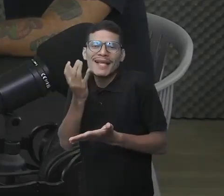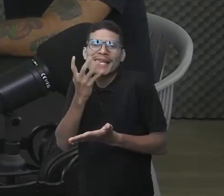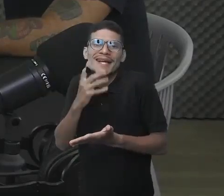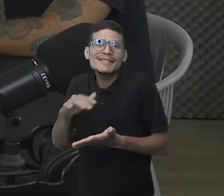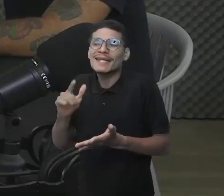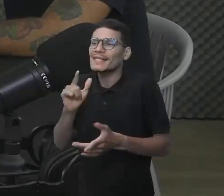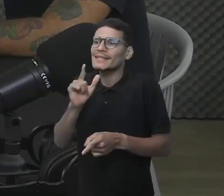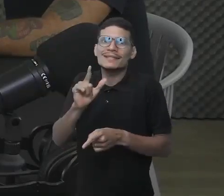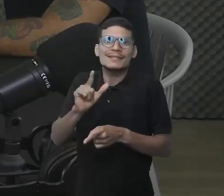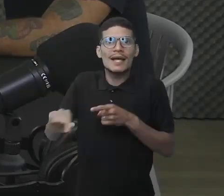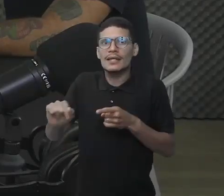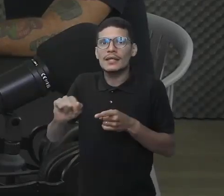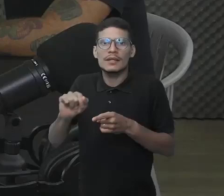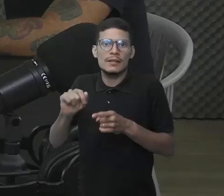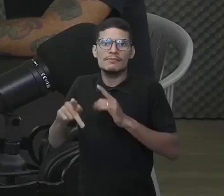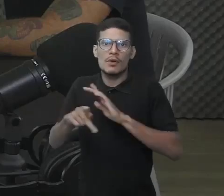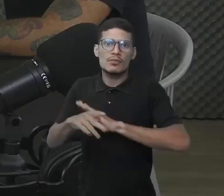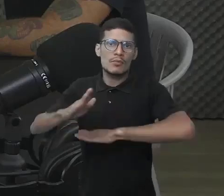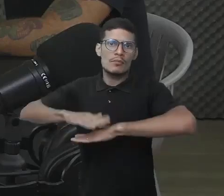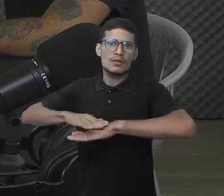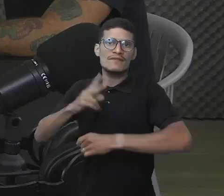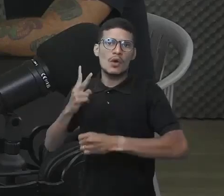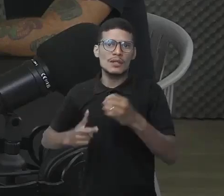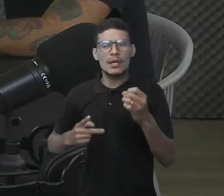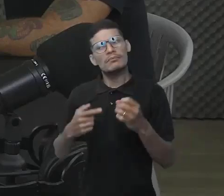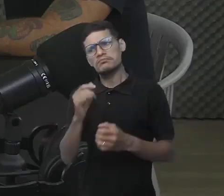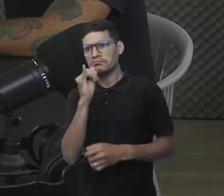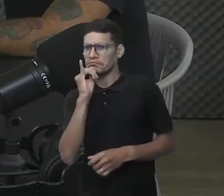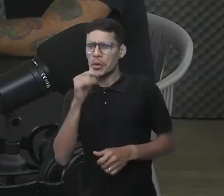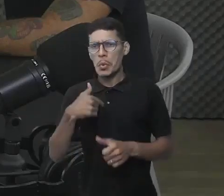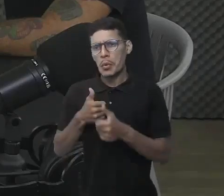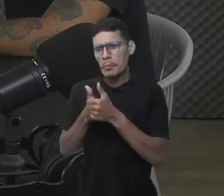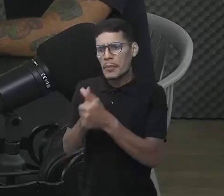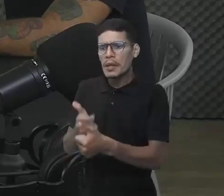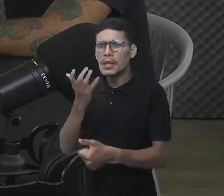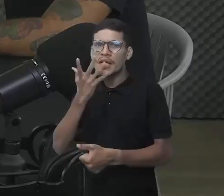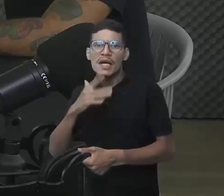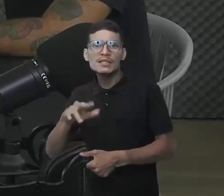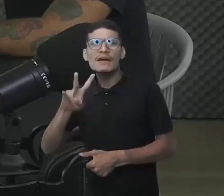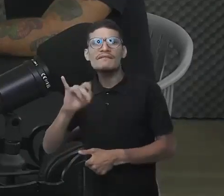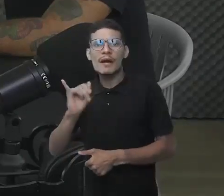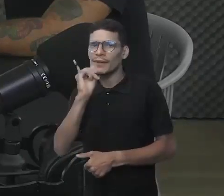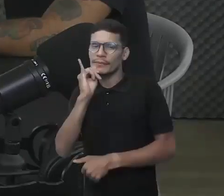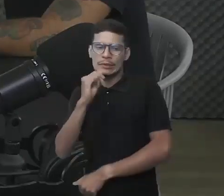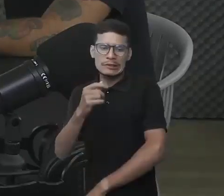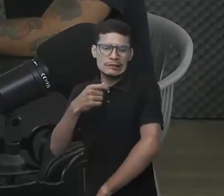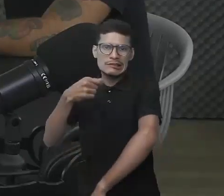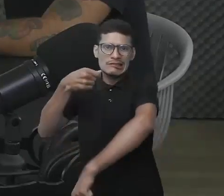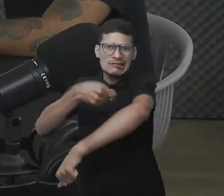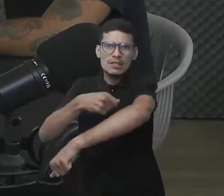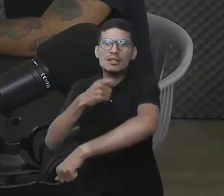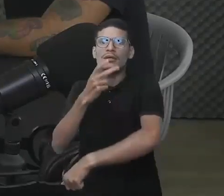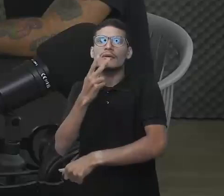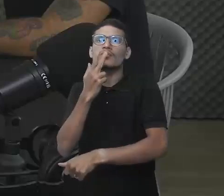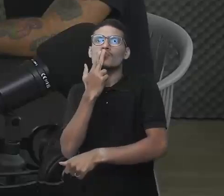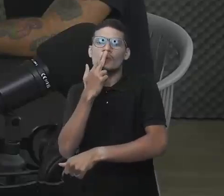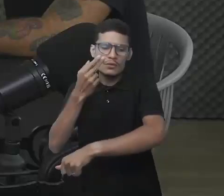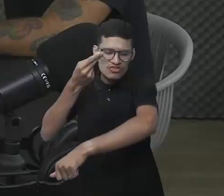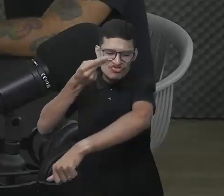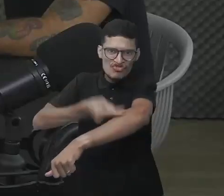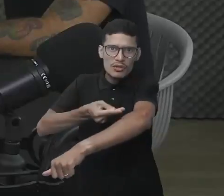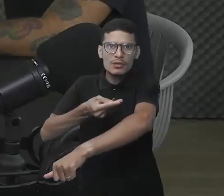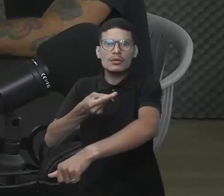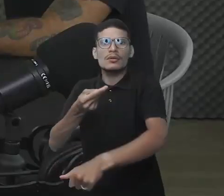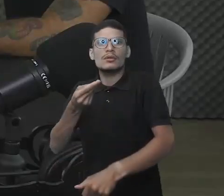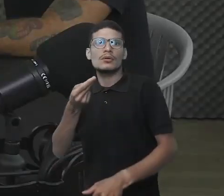suspeitou, assim, eu estou acompanhando a criança, ela vem machucada, ela vem queimada de cigarro pra isso é uma pra mim, eu